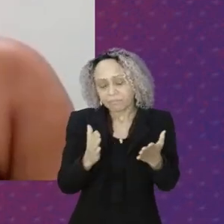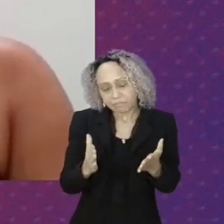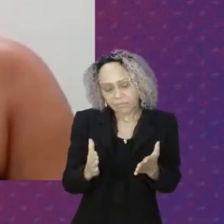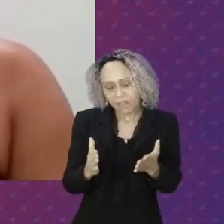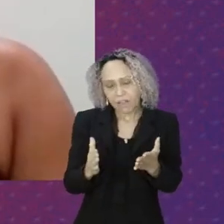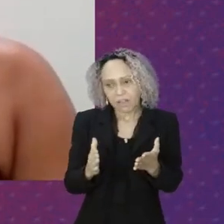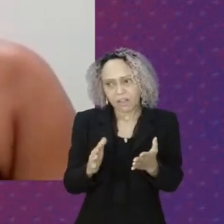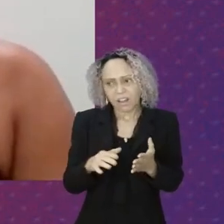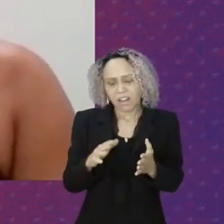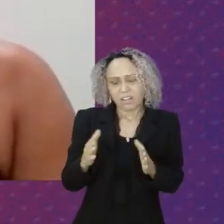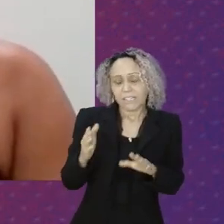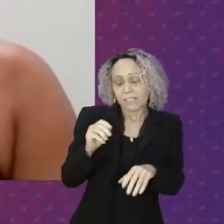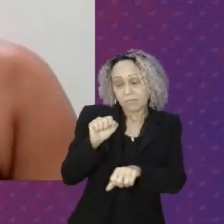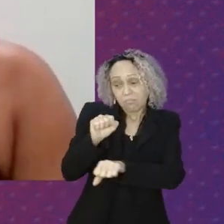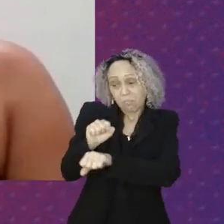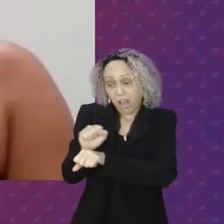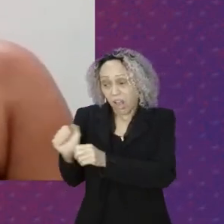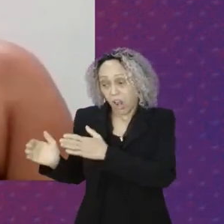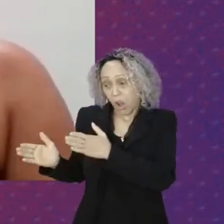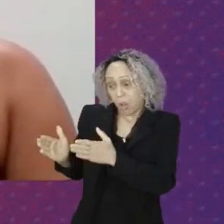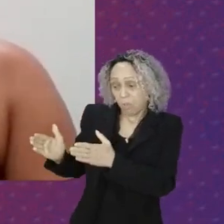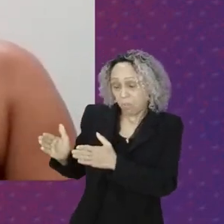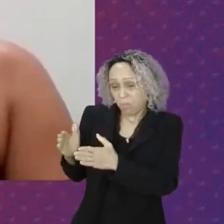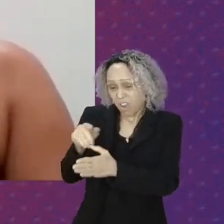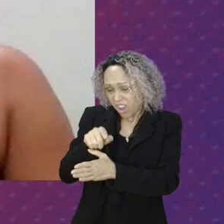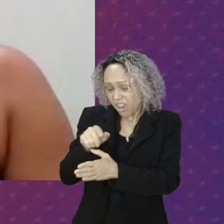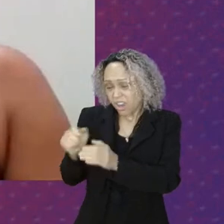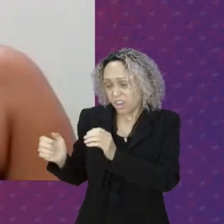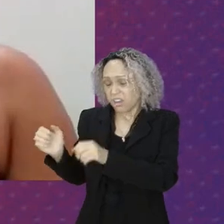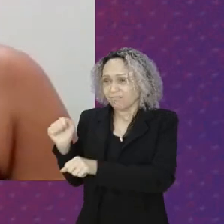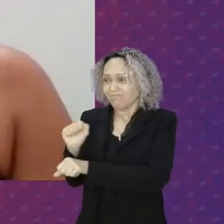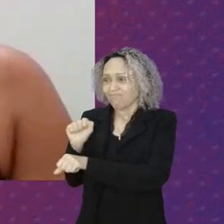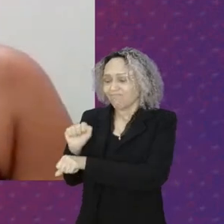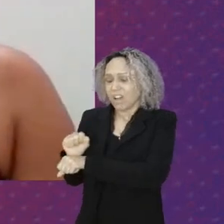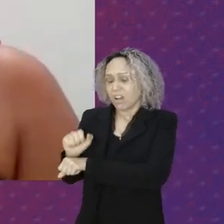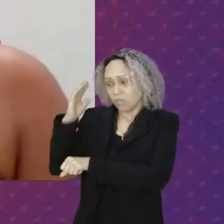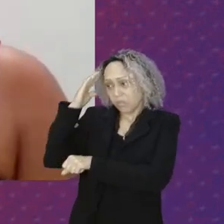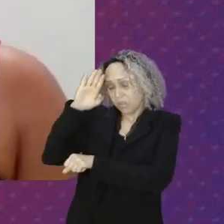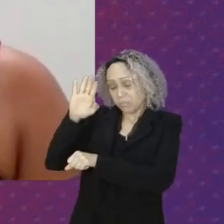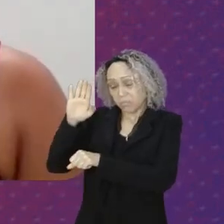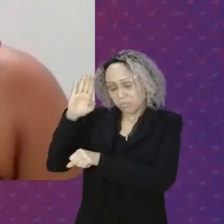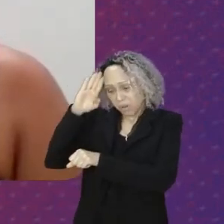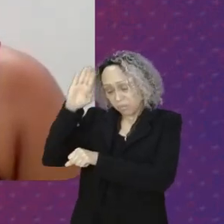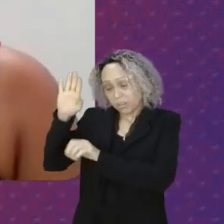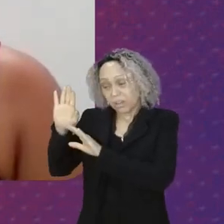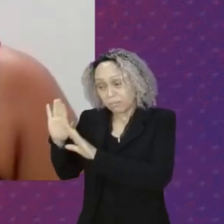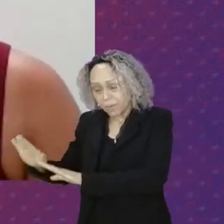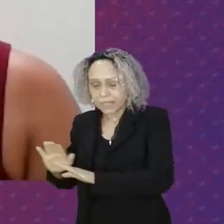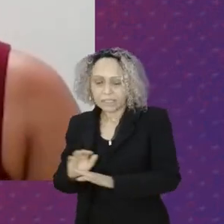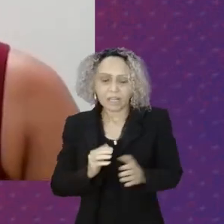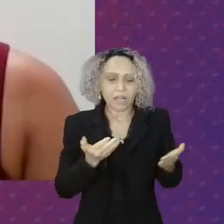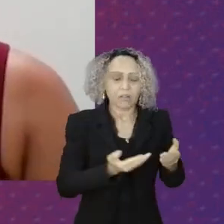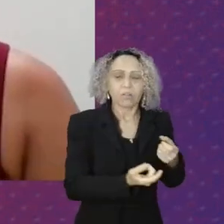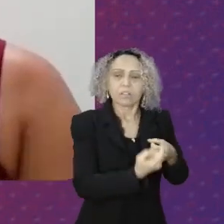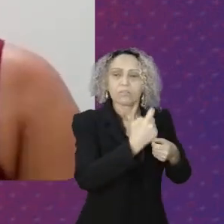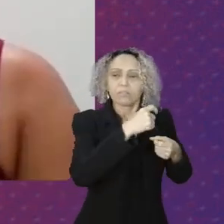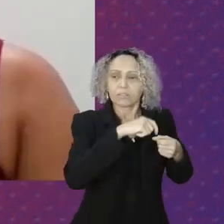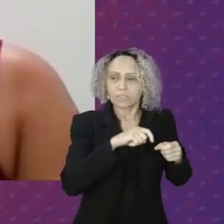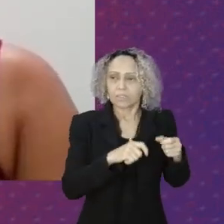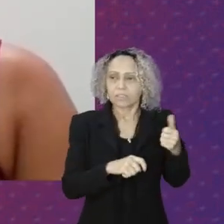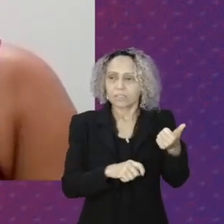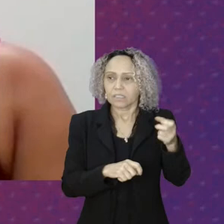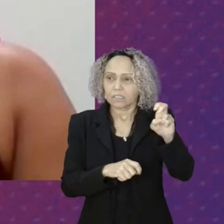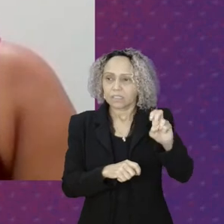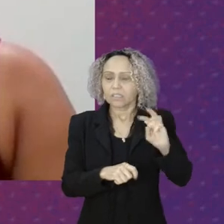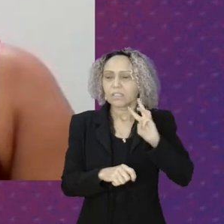que agora a gente está retomando e com força total. O programa ele foi lançado no dia 15 de março, em uma atividade junto com o